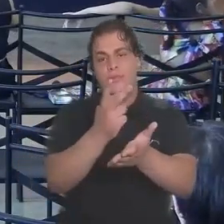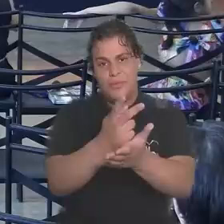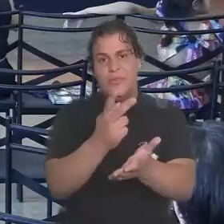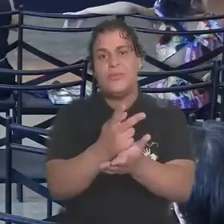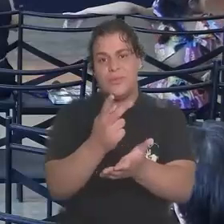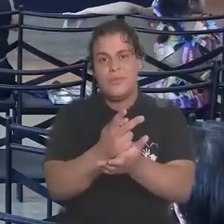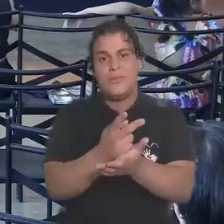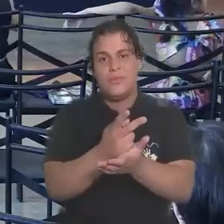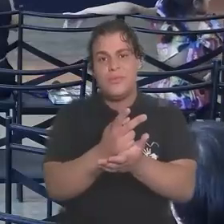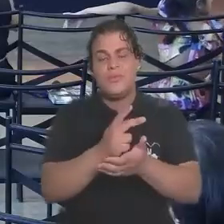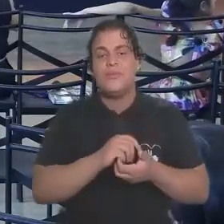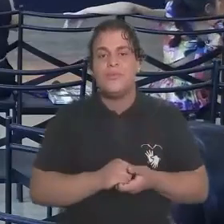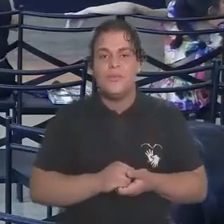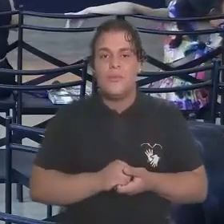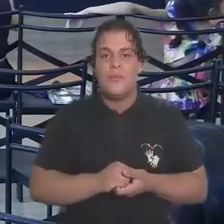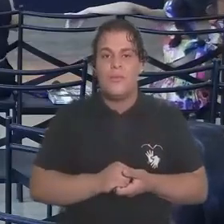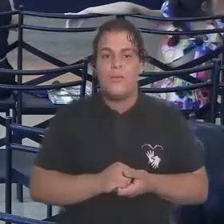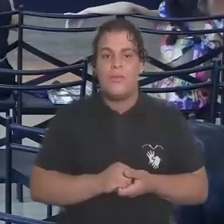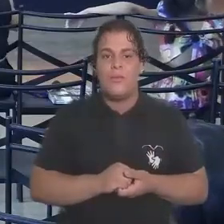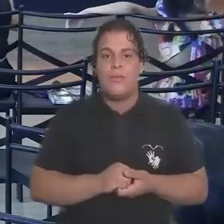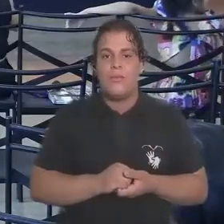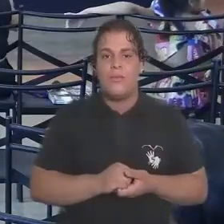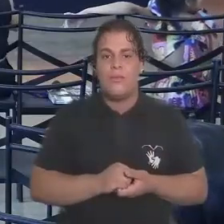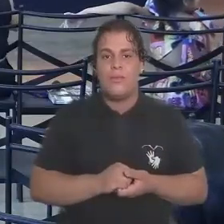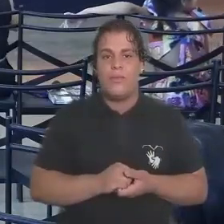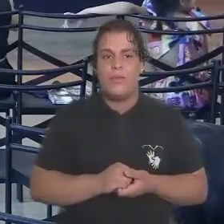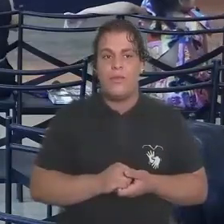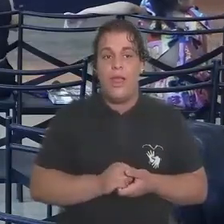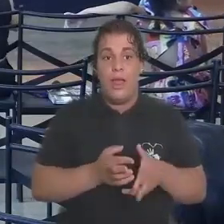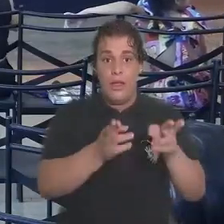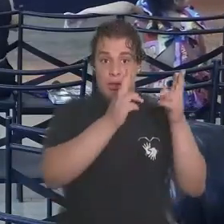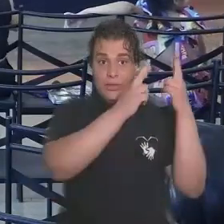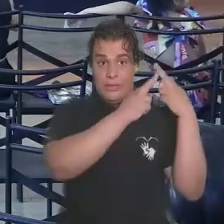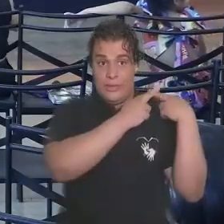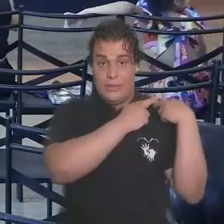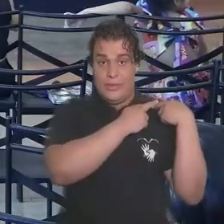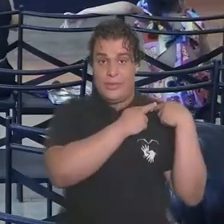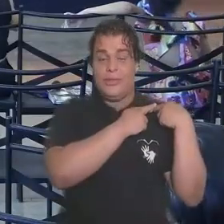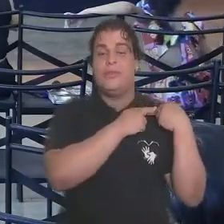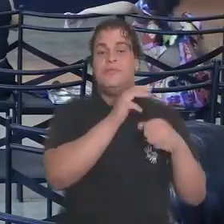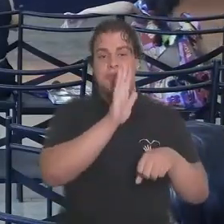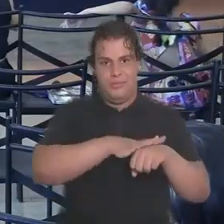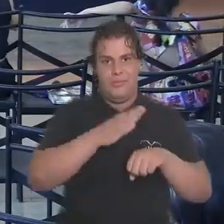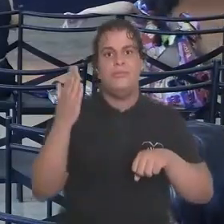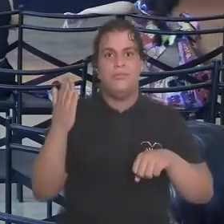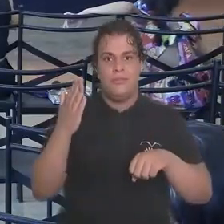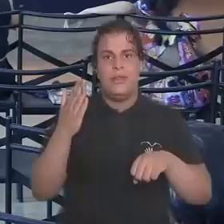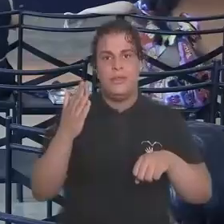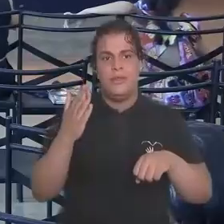aí, assim, por um lado, aumenta mais a responsabilidade, porque você sente assim, poxa,